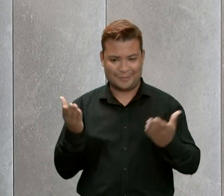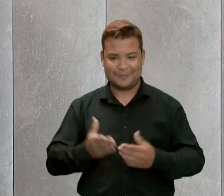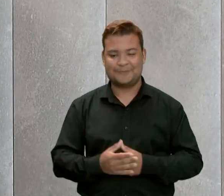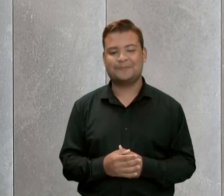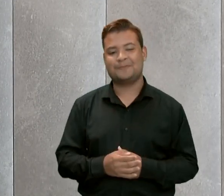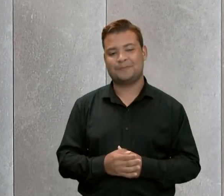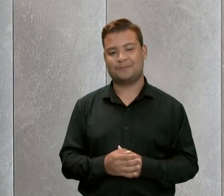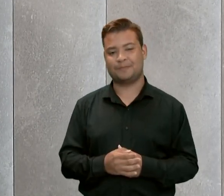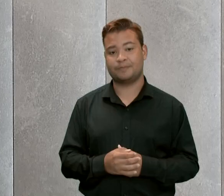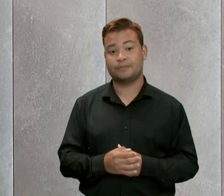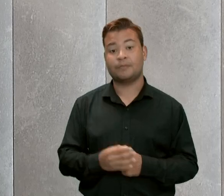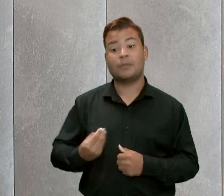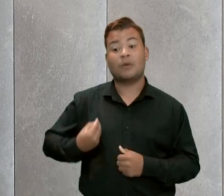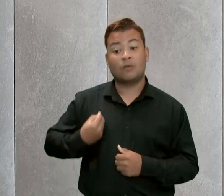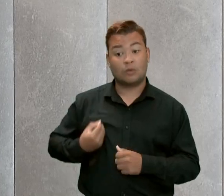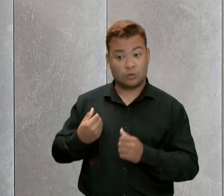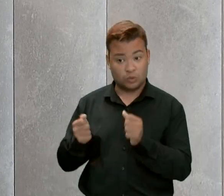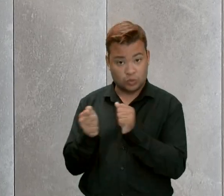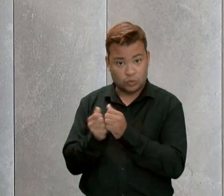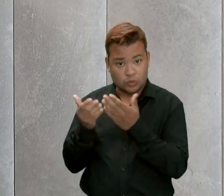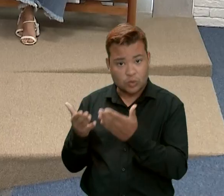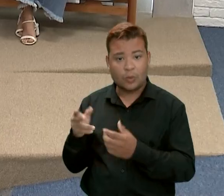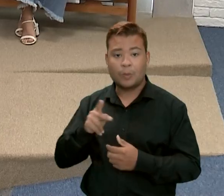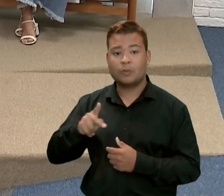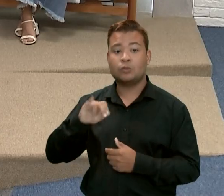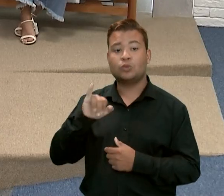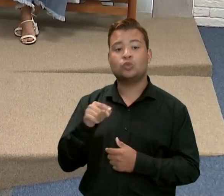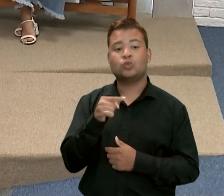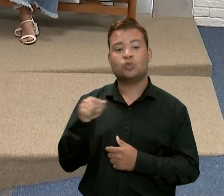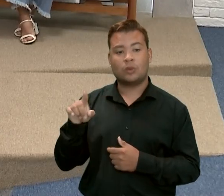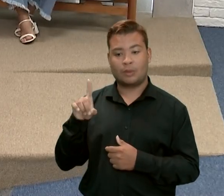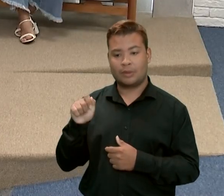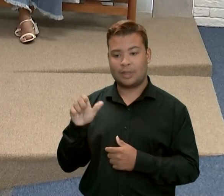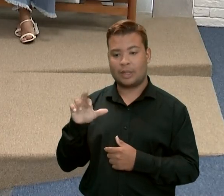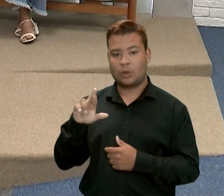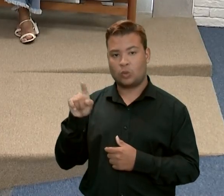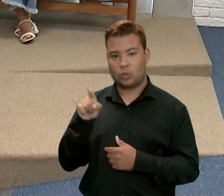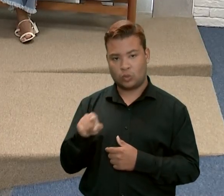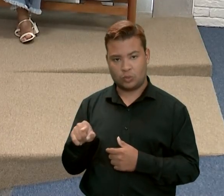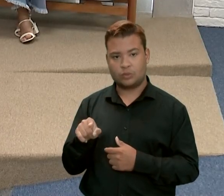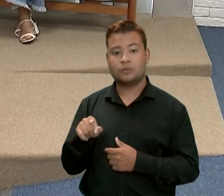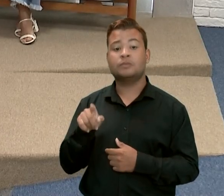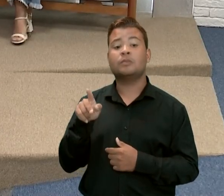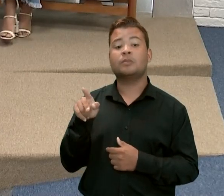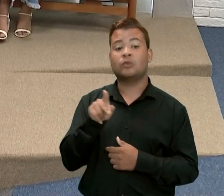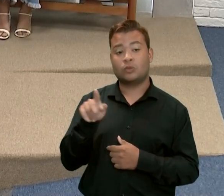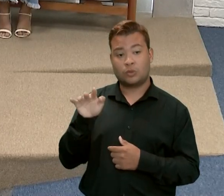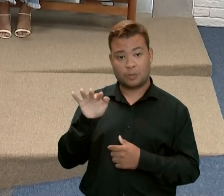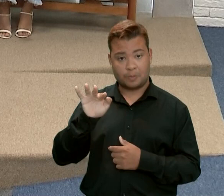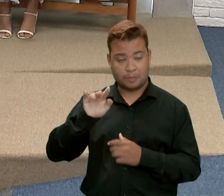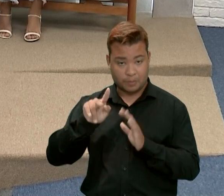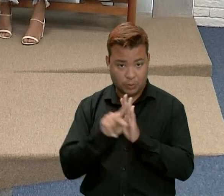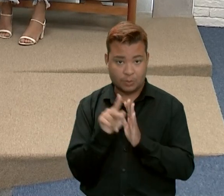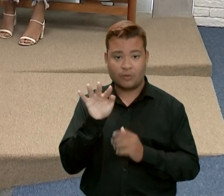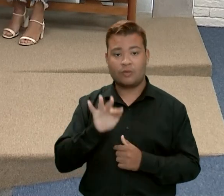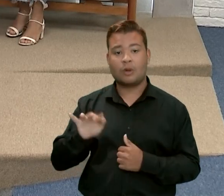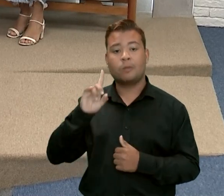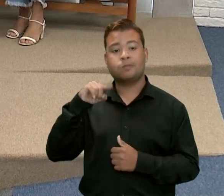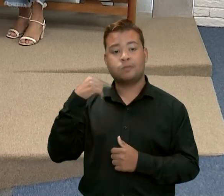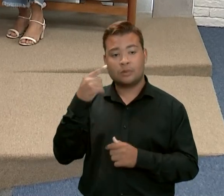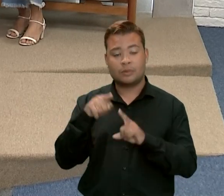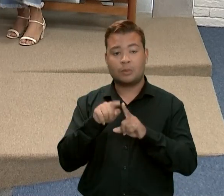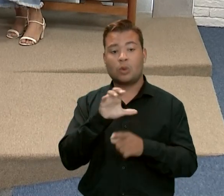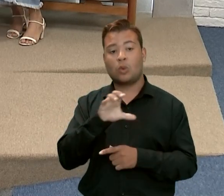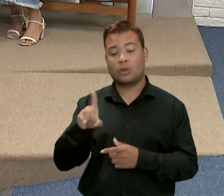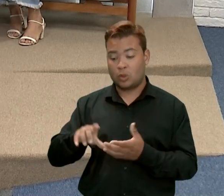Está com a gente aqui no estúdio o professor João da Cruz. Ele é da Faculdade de Direito da UFG e coordenador do Núcleo de